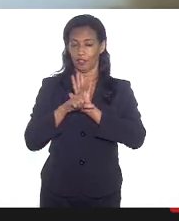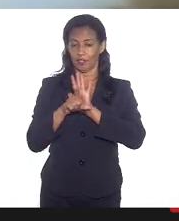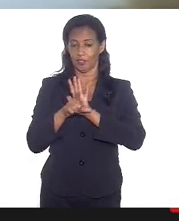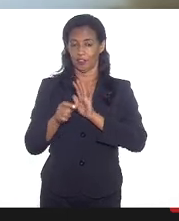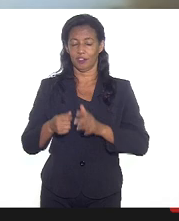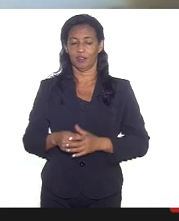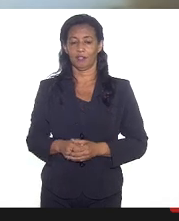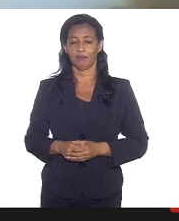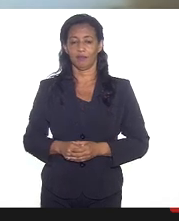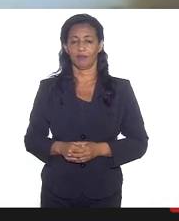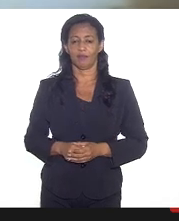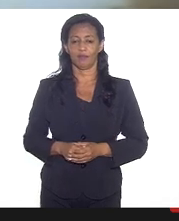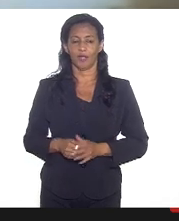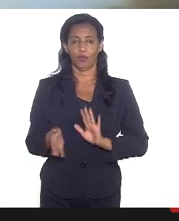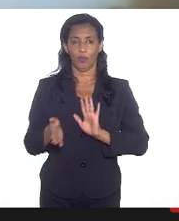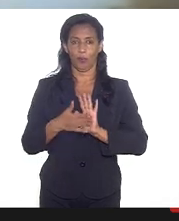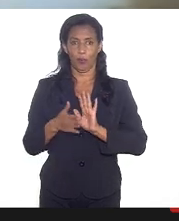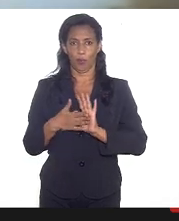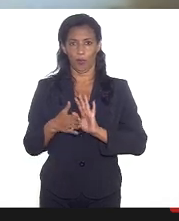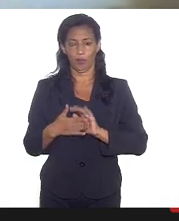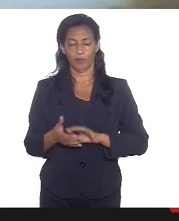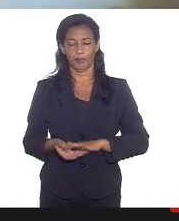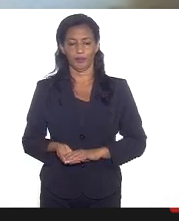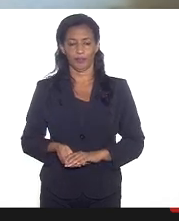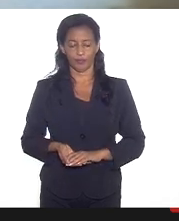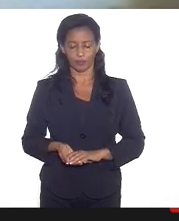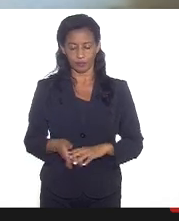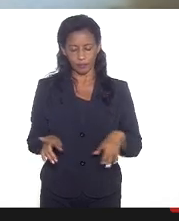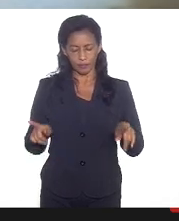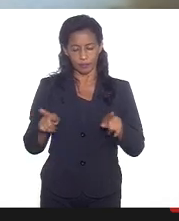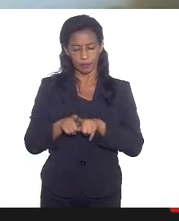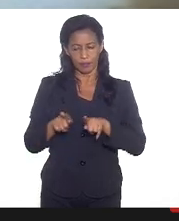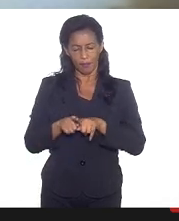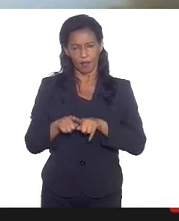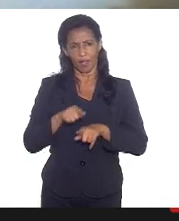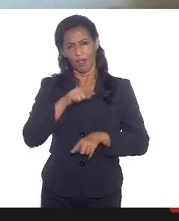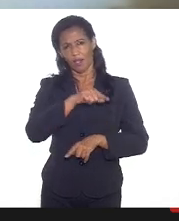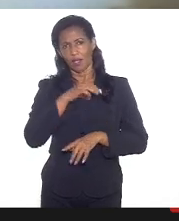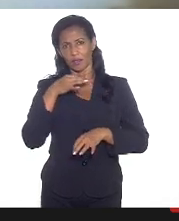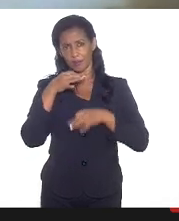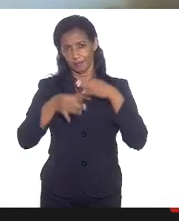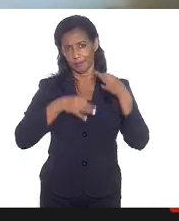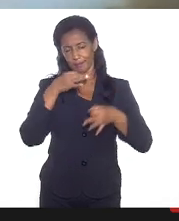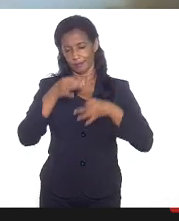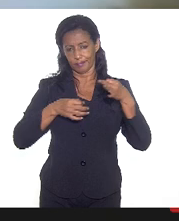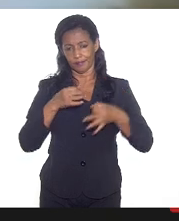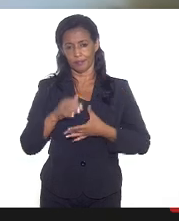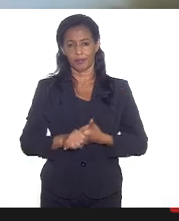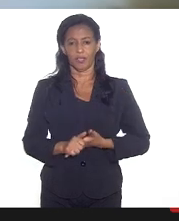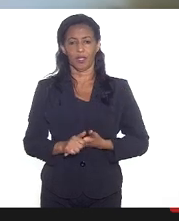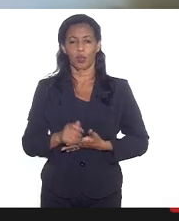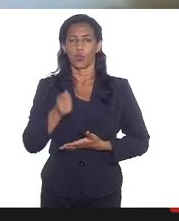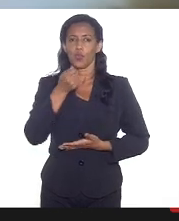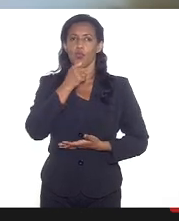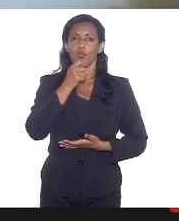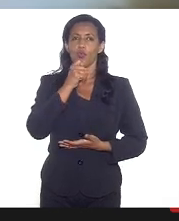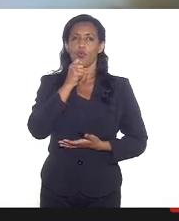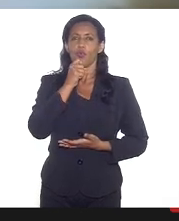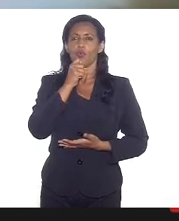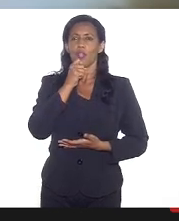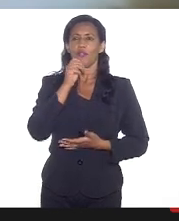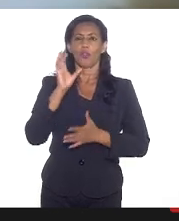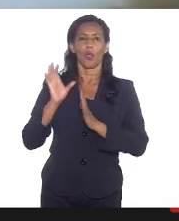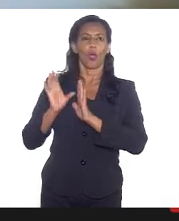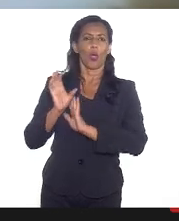foi proposta. Além do mais, essa questão não teve